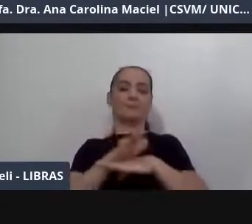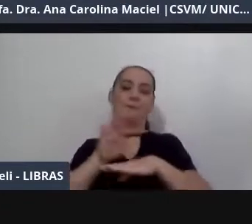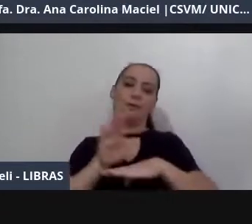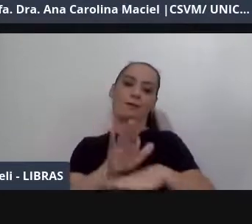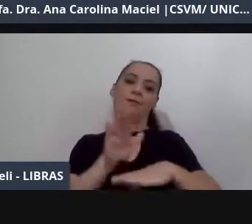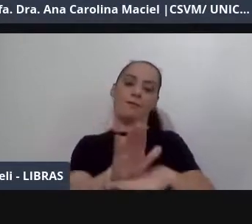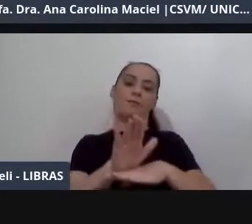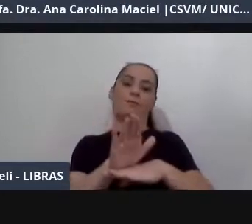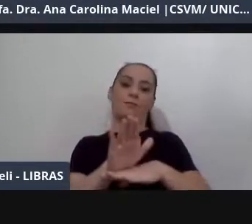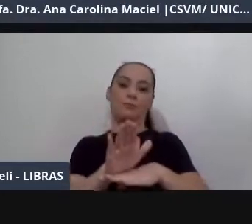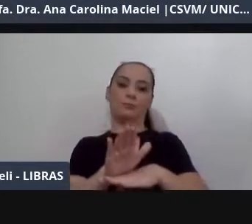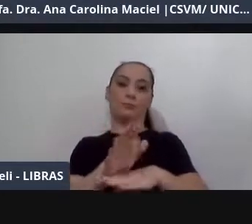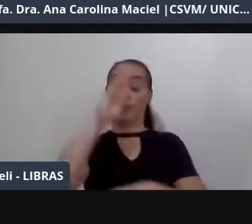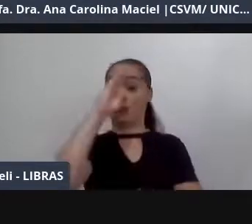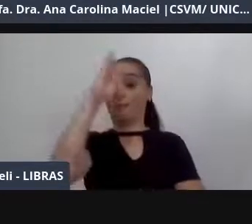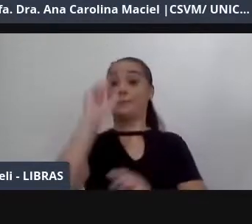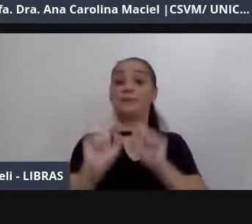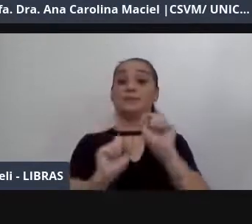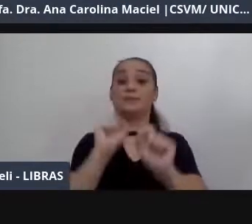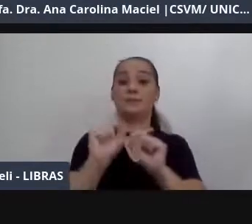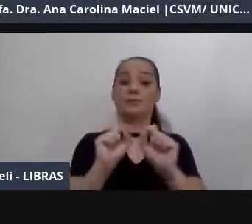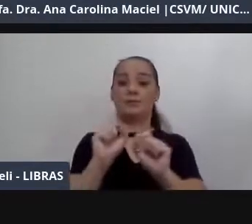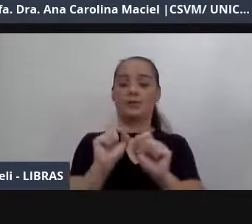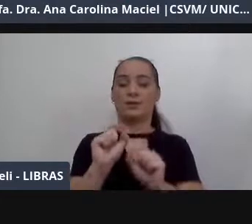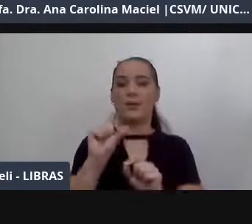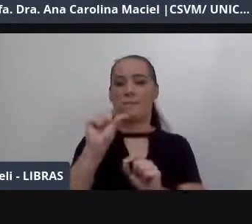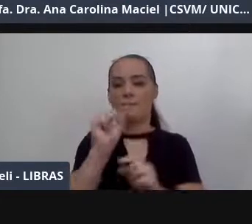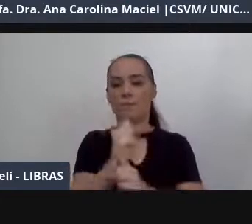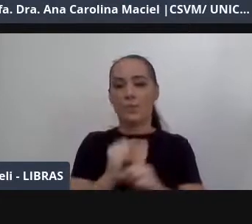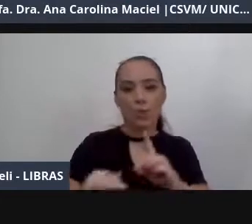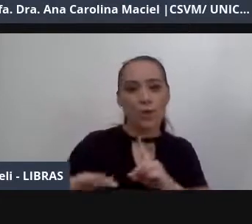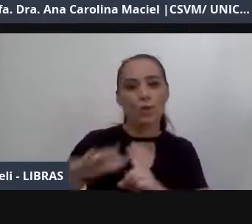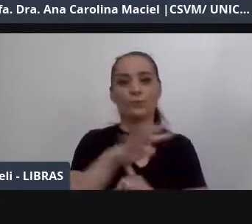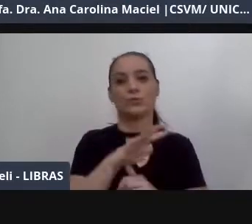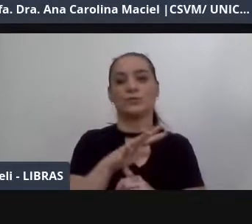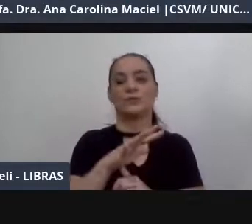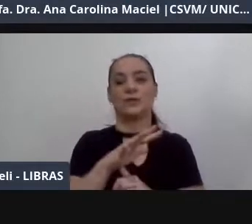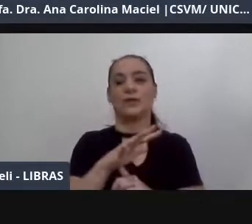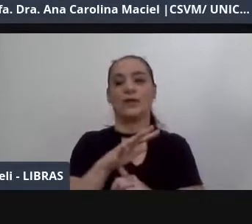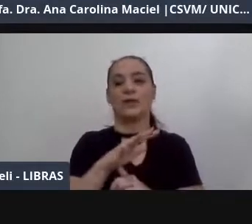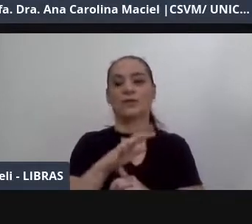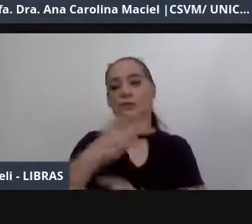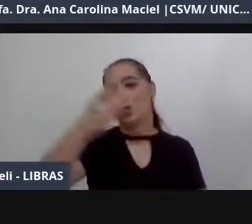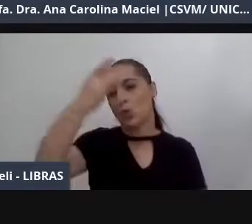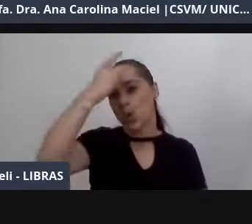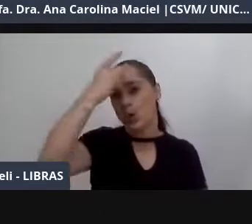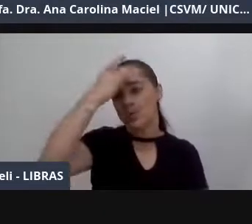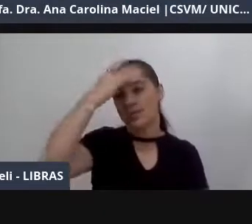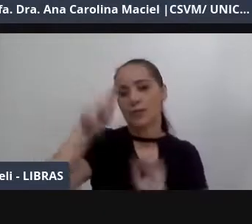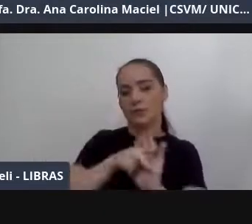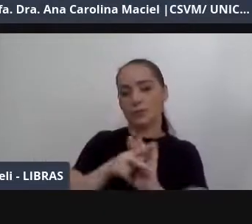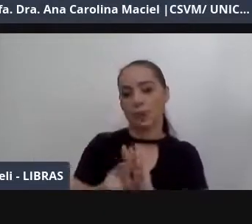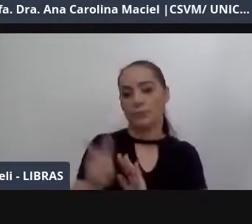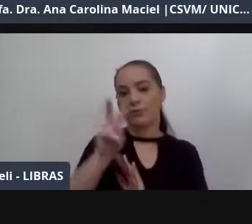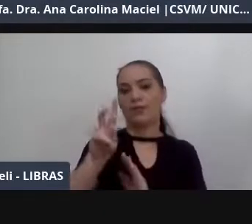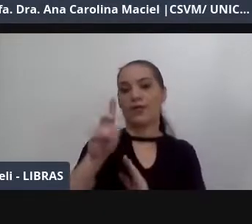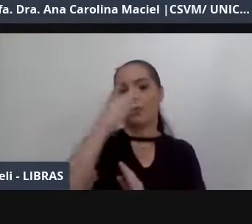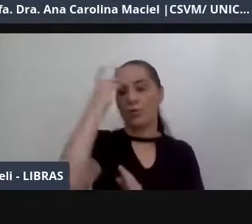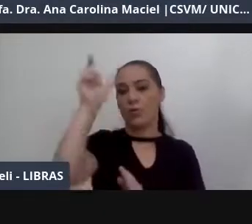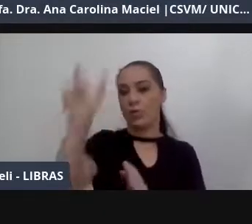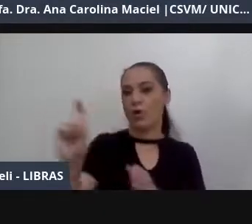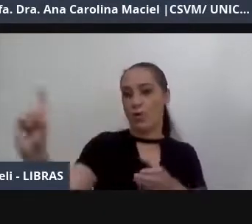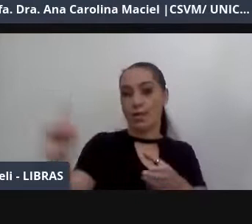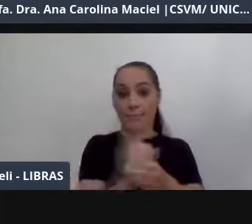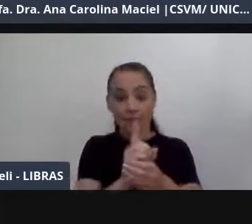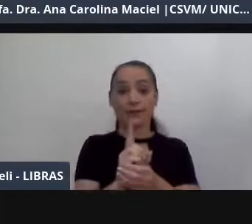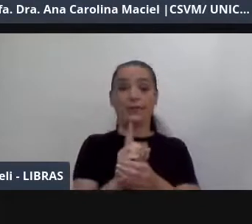principalmente uma parte da sociedade que não é apenas consciente do valor do imigrante, mas é benevolente. É uma